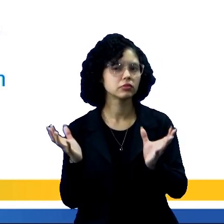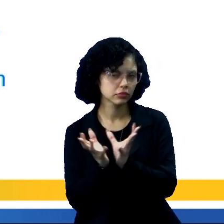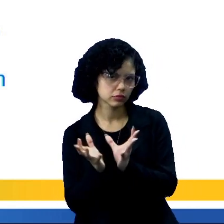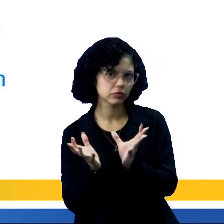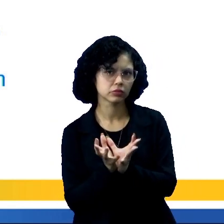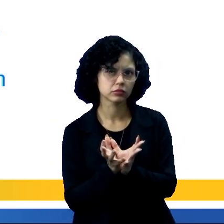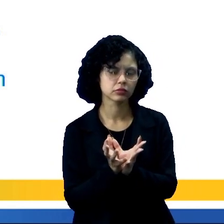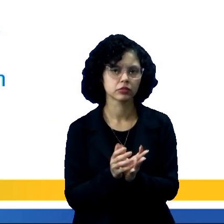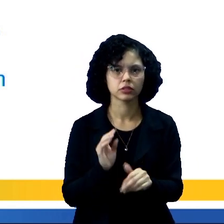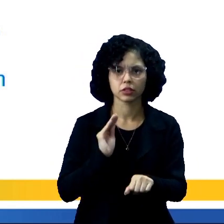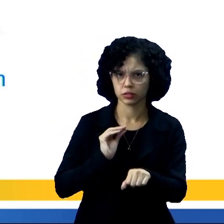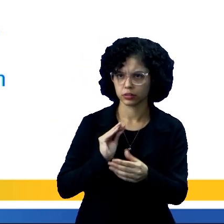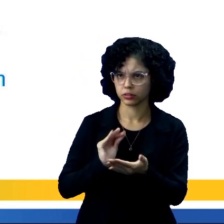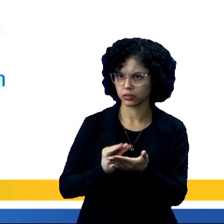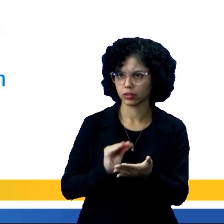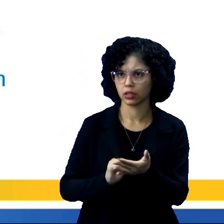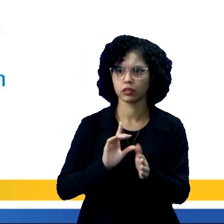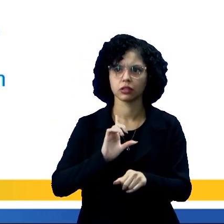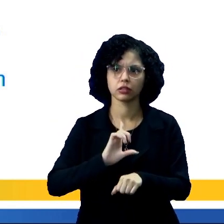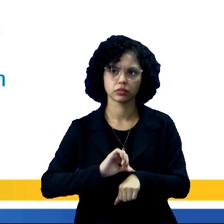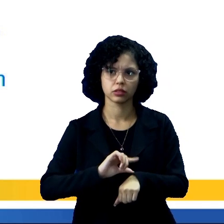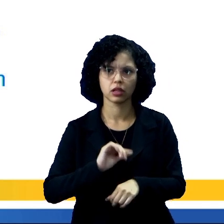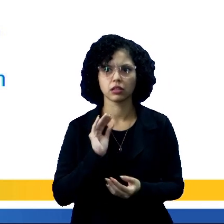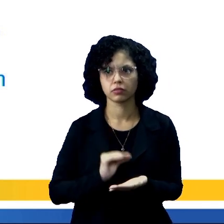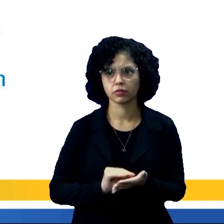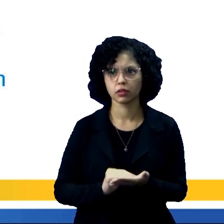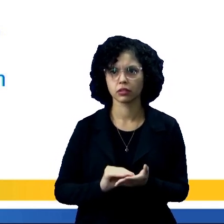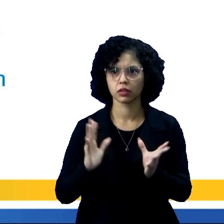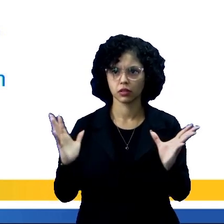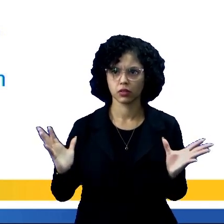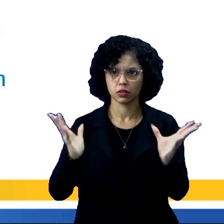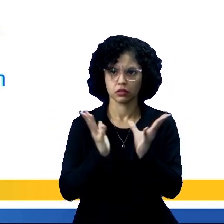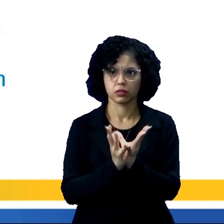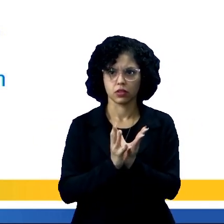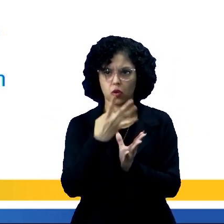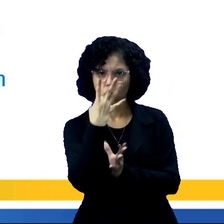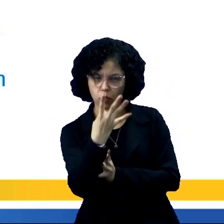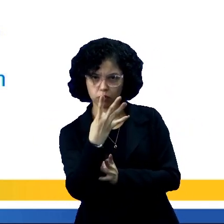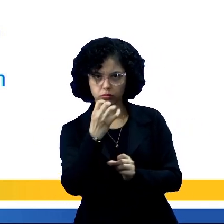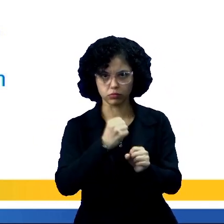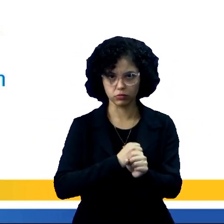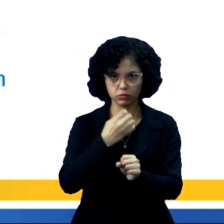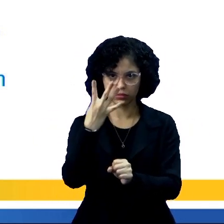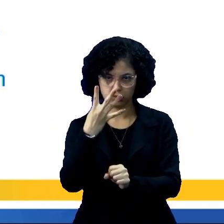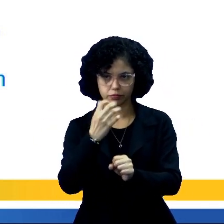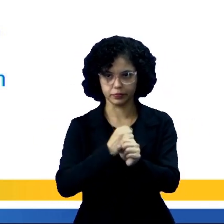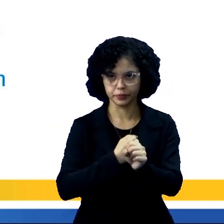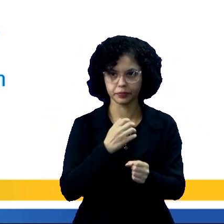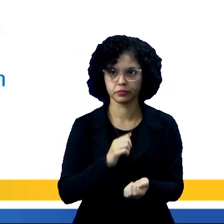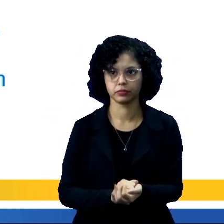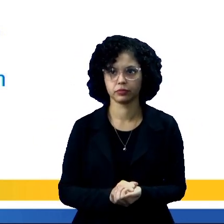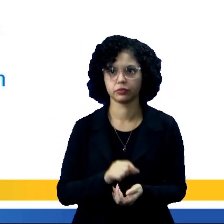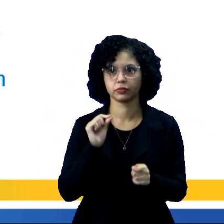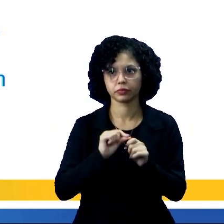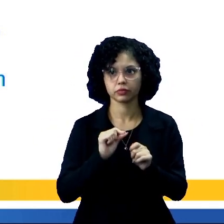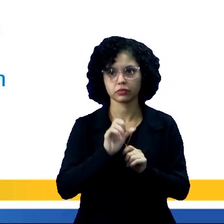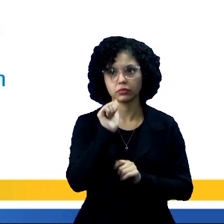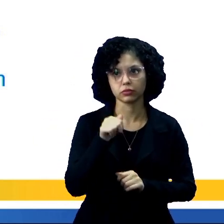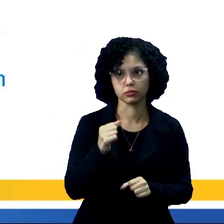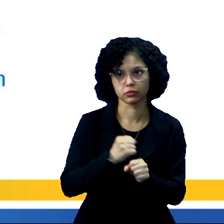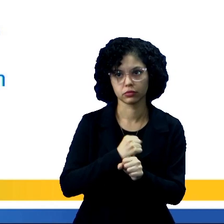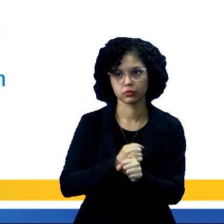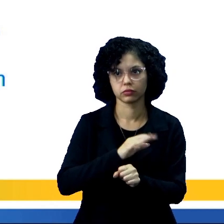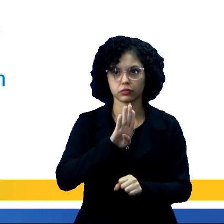horas restantes são agrupadas de 4 em 4 anos, formando aí o